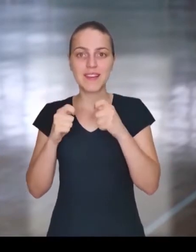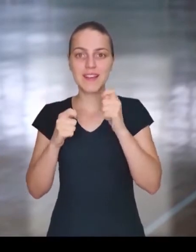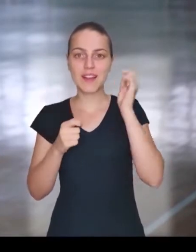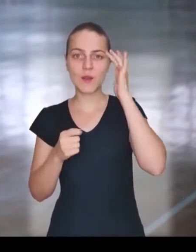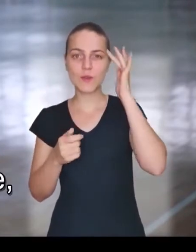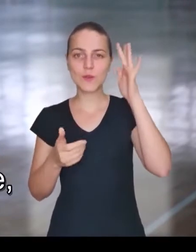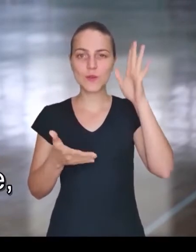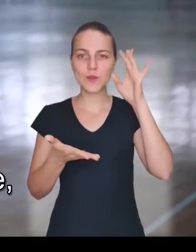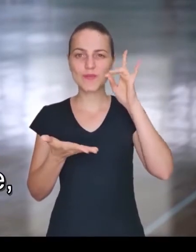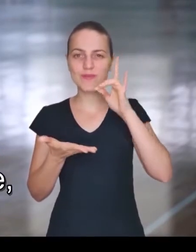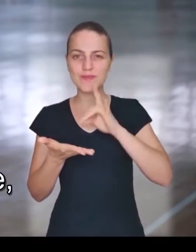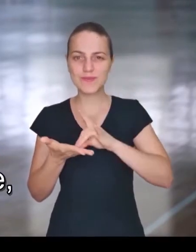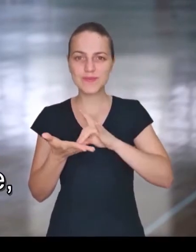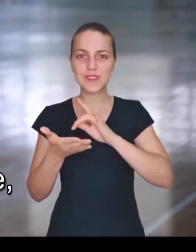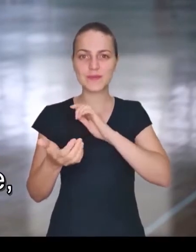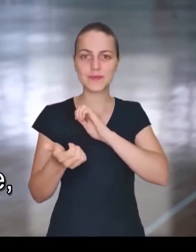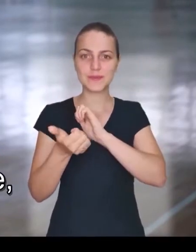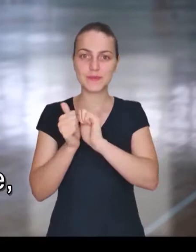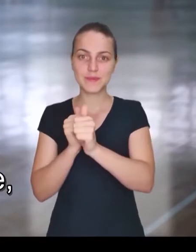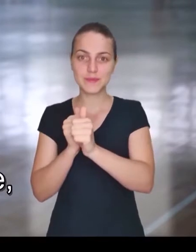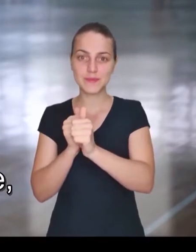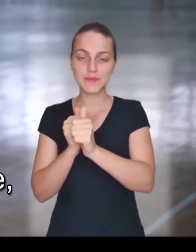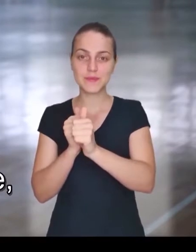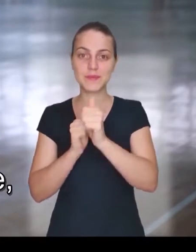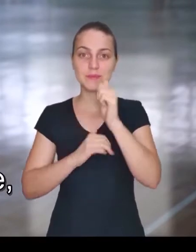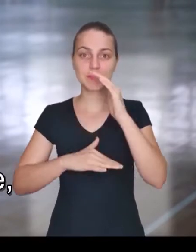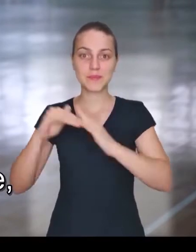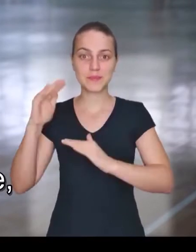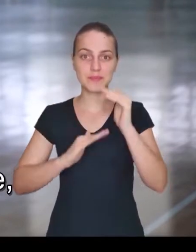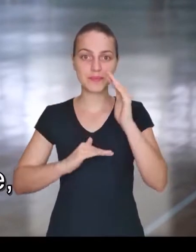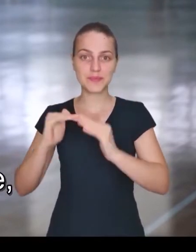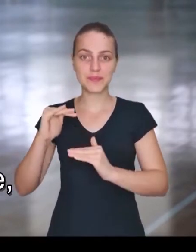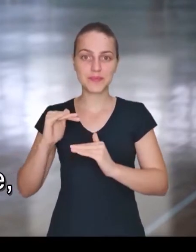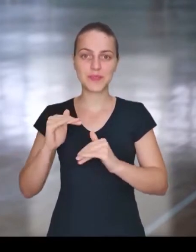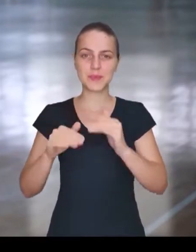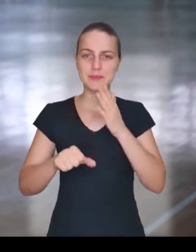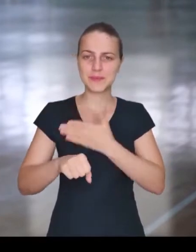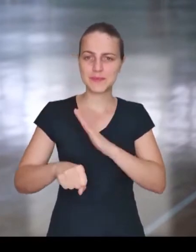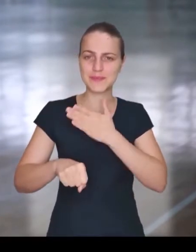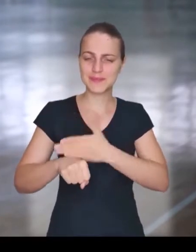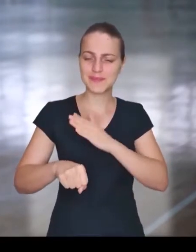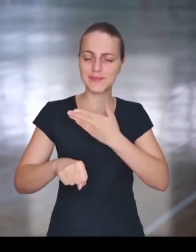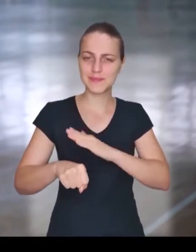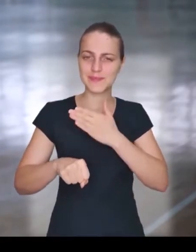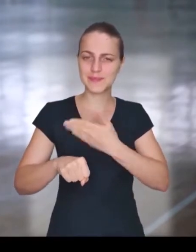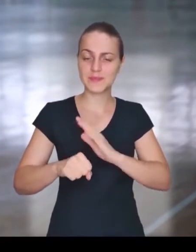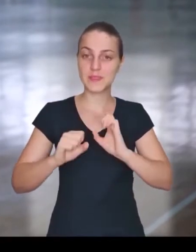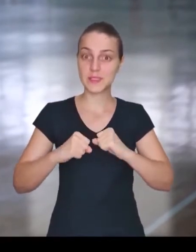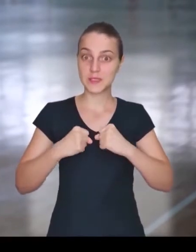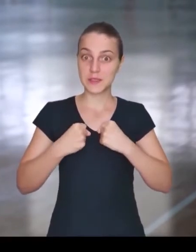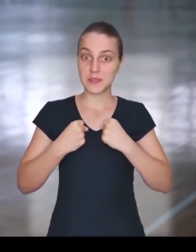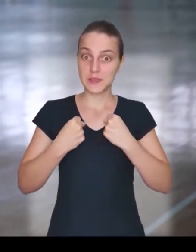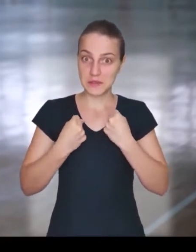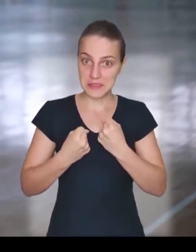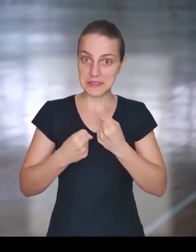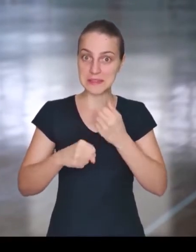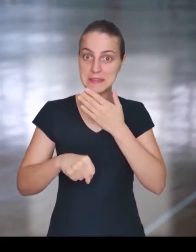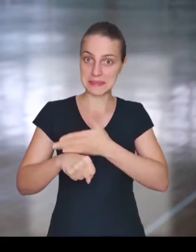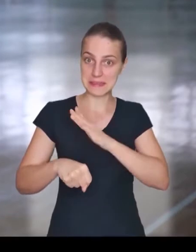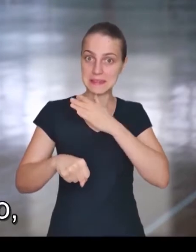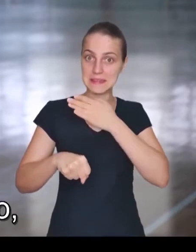seleção. E comecei me dediquei bastante, treinei, fui atrás, corri atrás, roí bastante o osso, digamos assim,